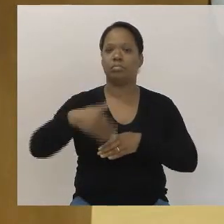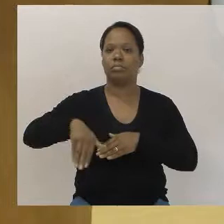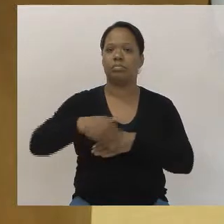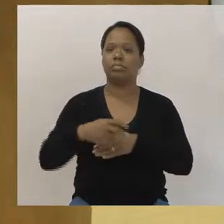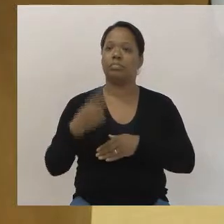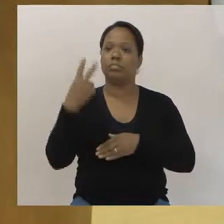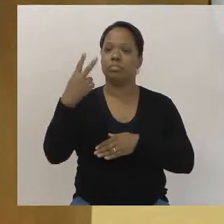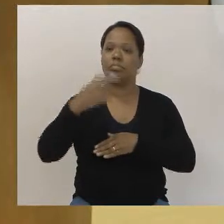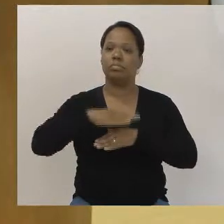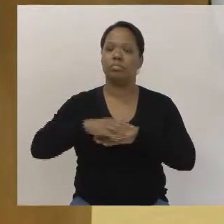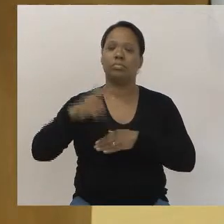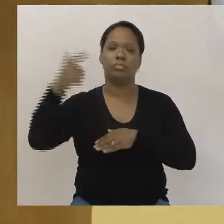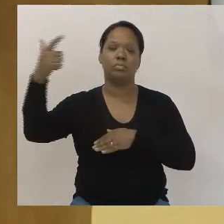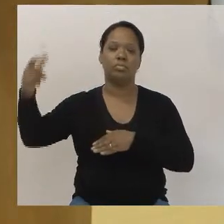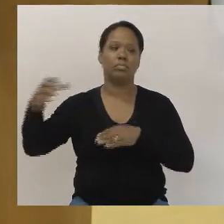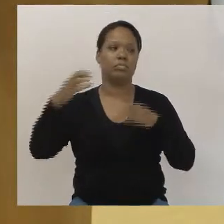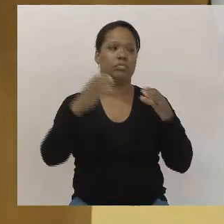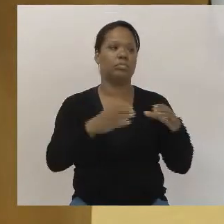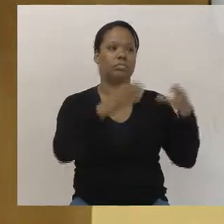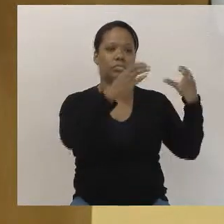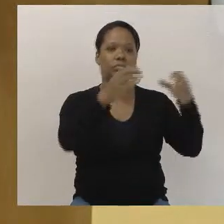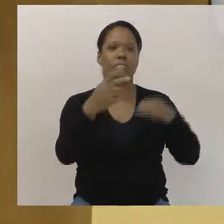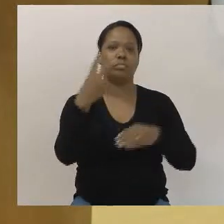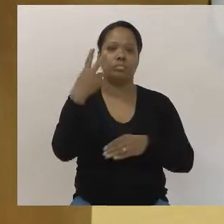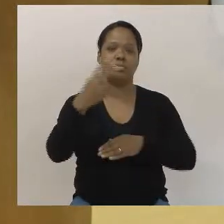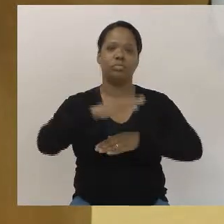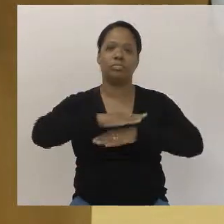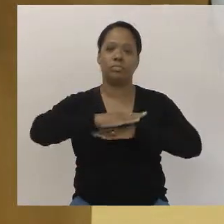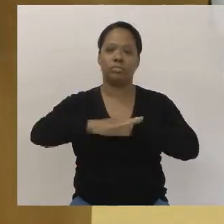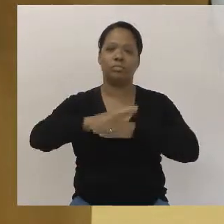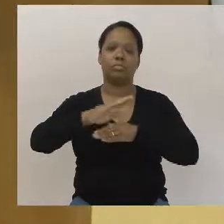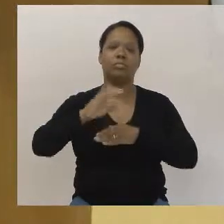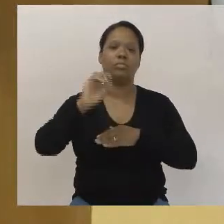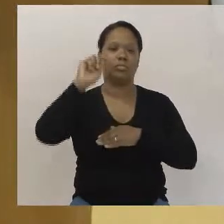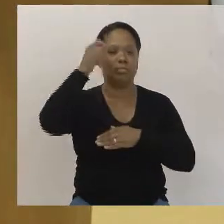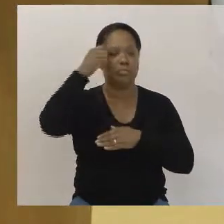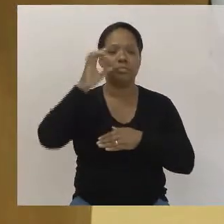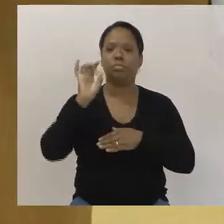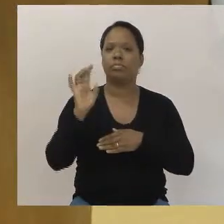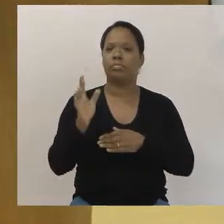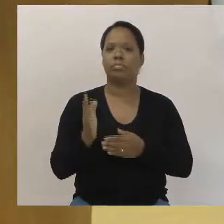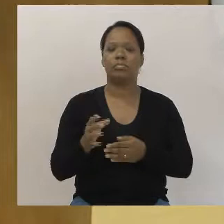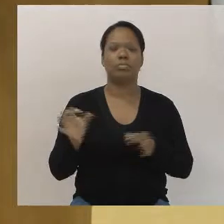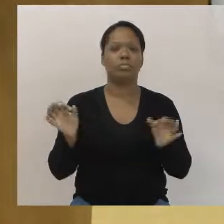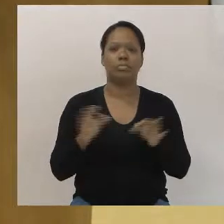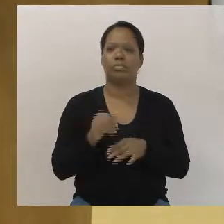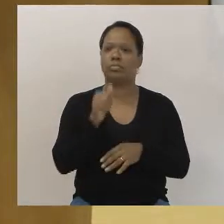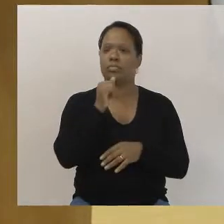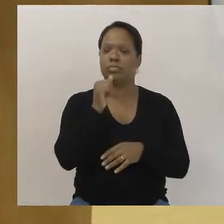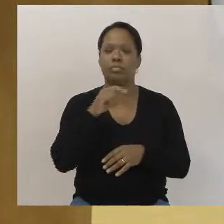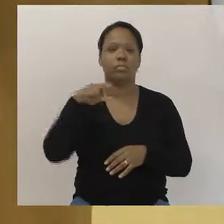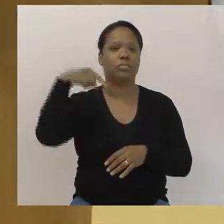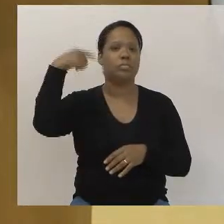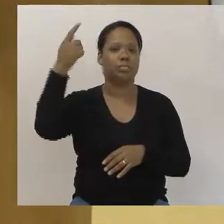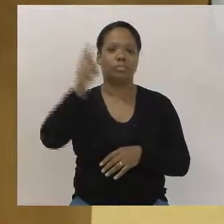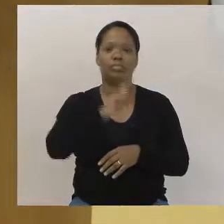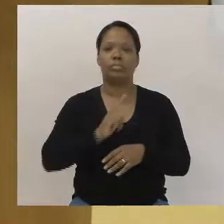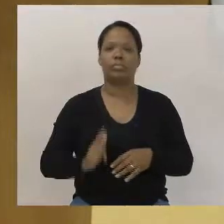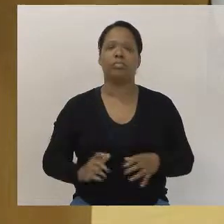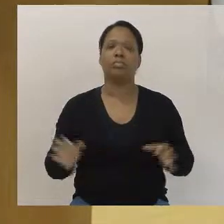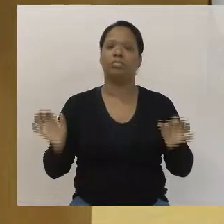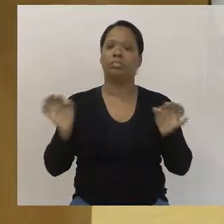vai a falta do azul no bairro aqui do azul no bairro ali e não termina aí o outro governo vem